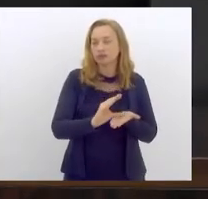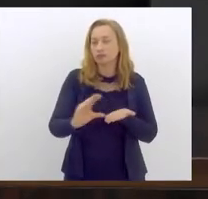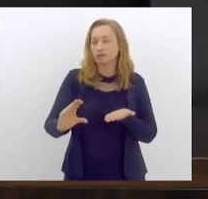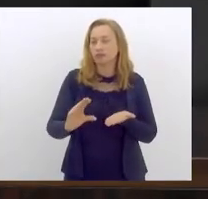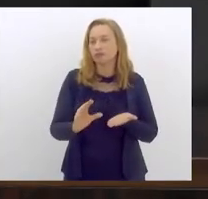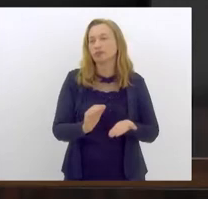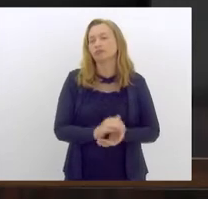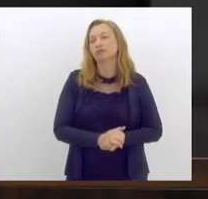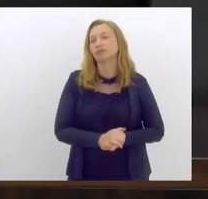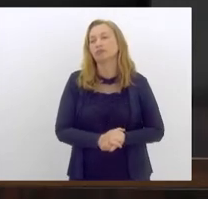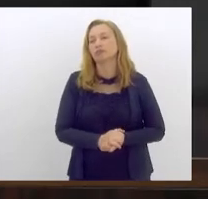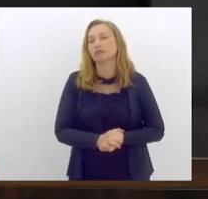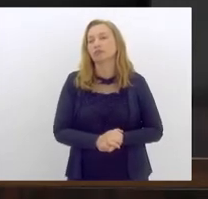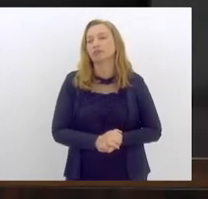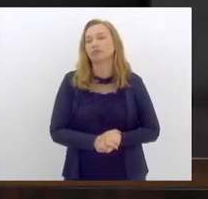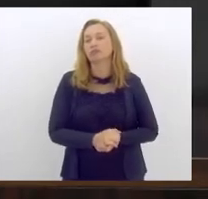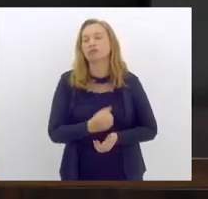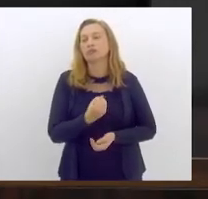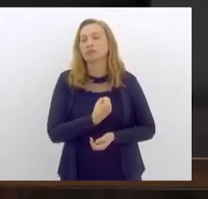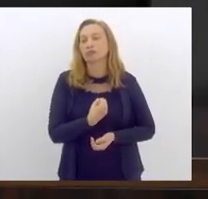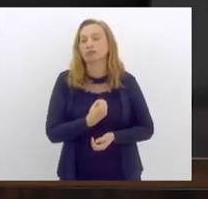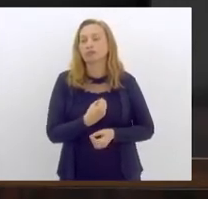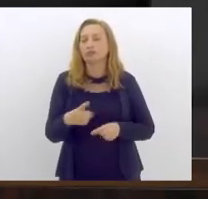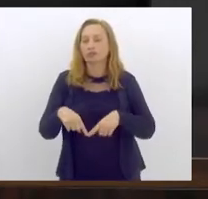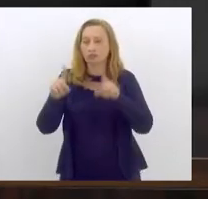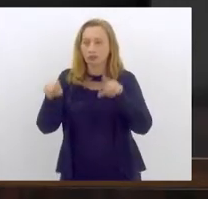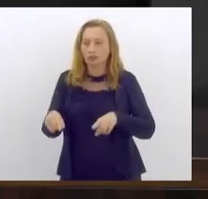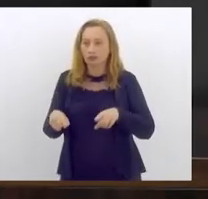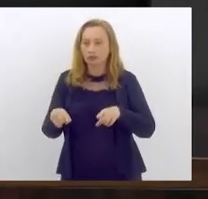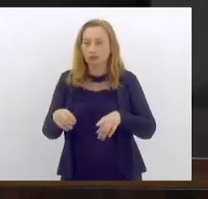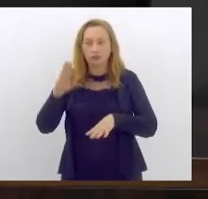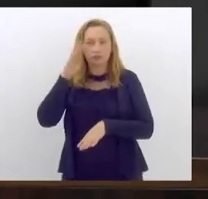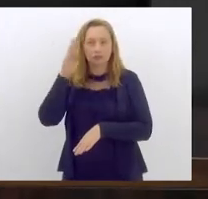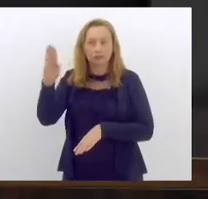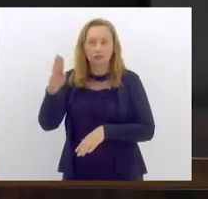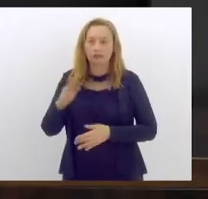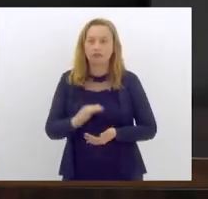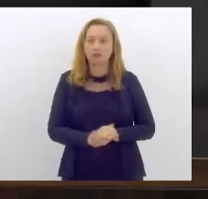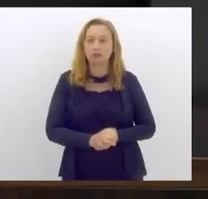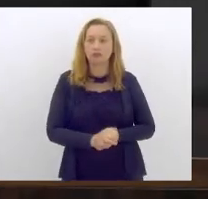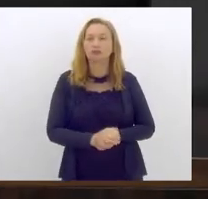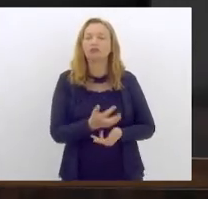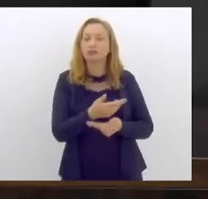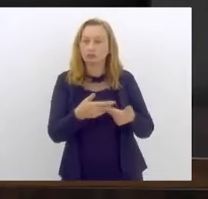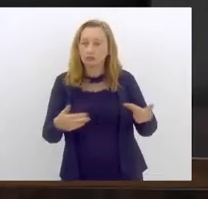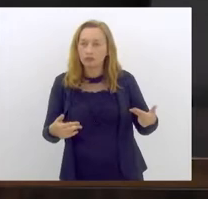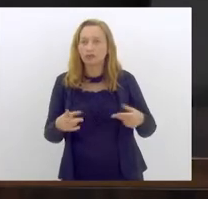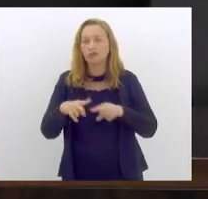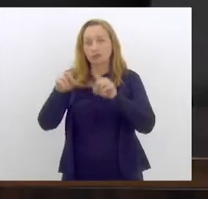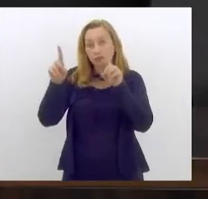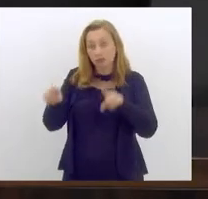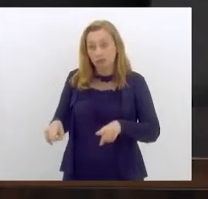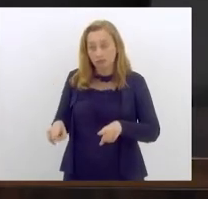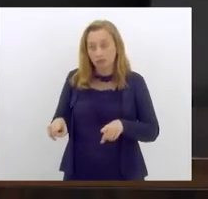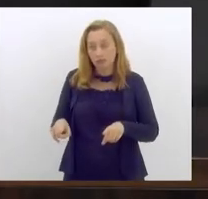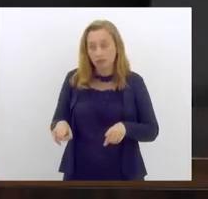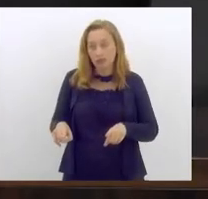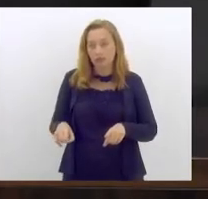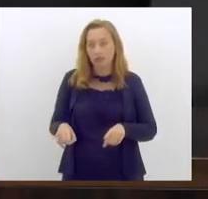quadro de servidores especializados Então muitos servidores